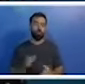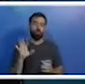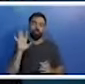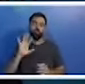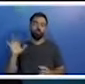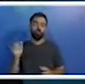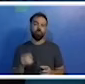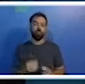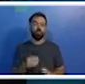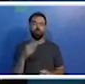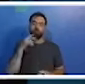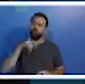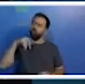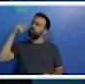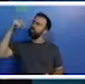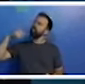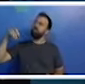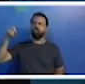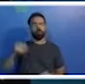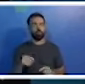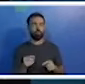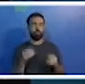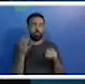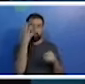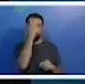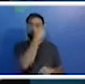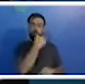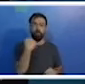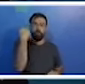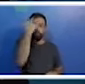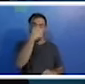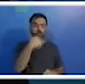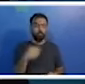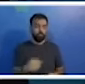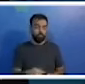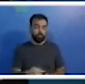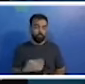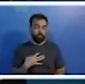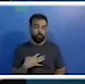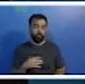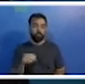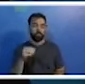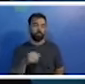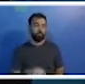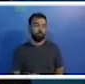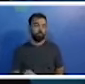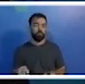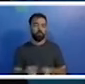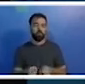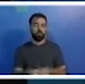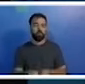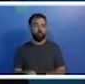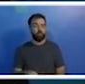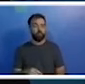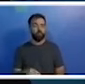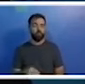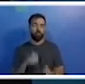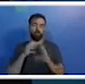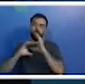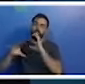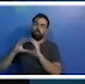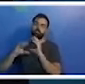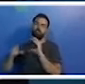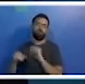com a mão a maneira como nós falamos o rosto né o semblante as nossas expressões também são tipos de comunicação